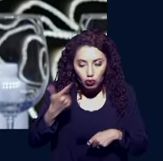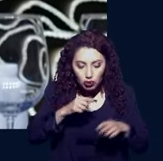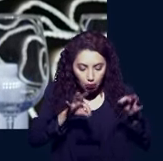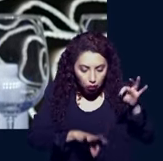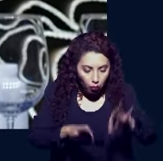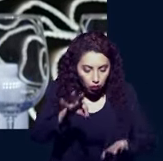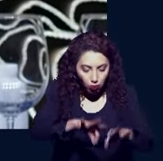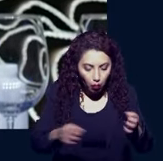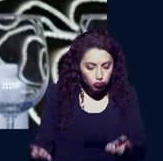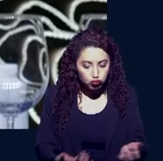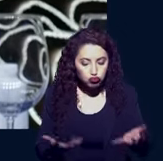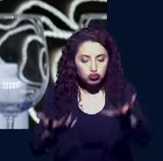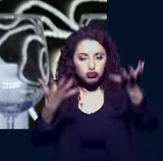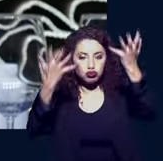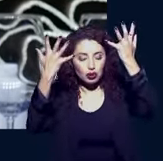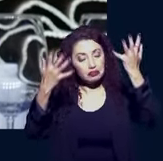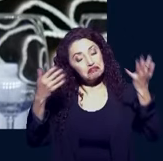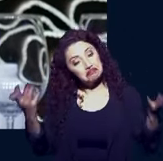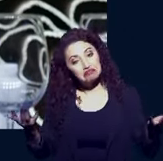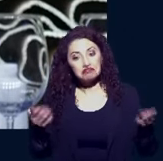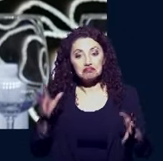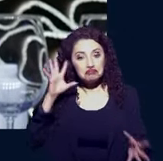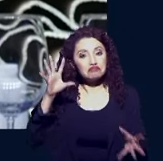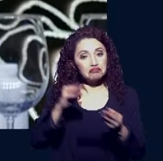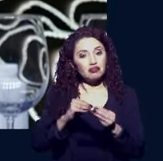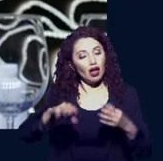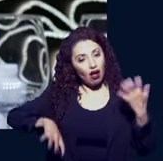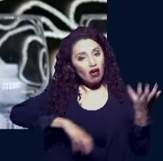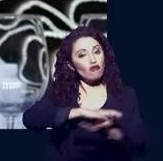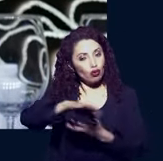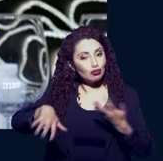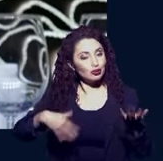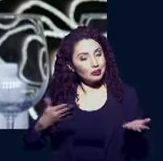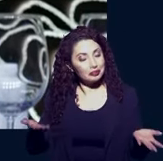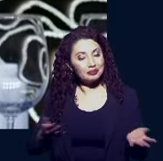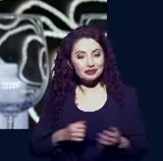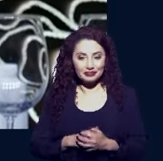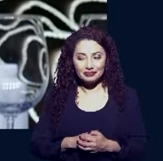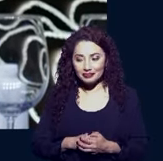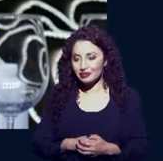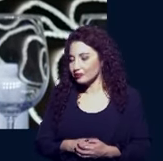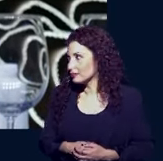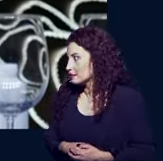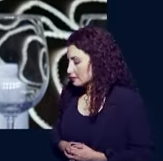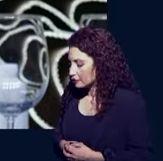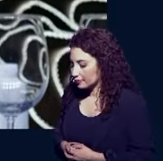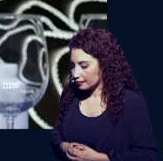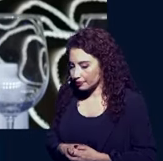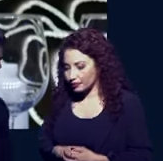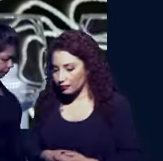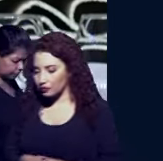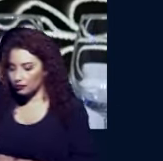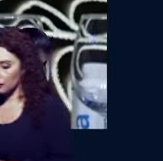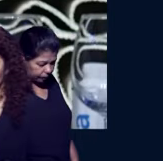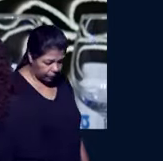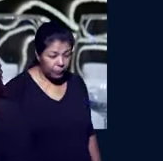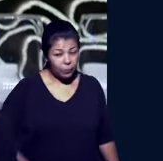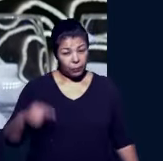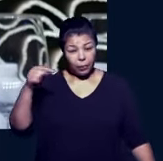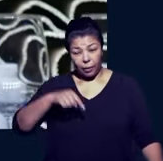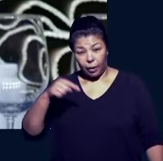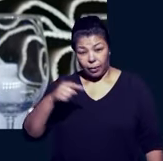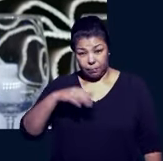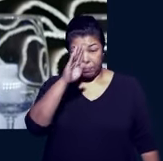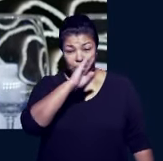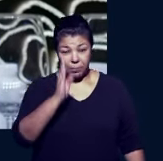são mais eficientes então é uma revolução que tá acontecendo vamos lembrar o milho é é Fabuloso que vem acontecendo com a o Brasil até